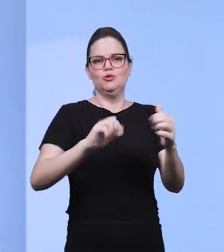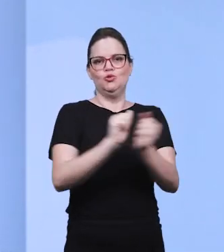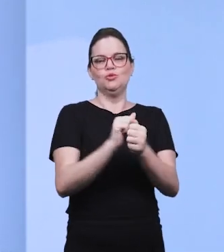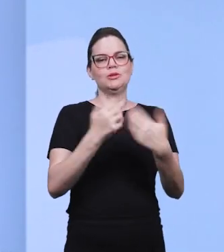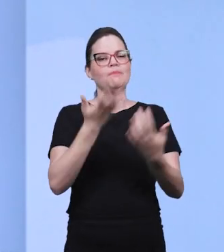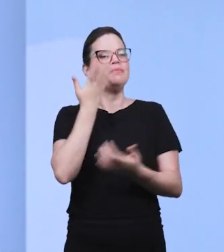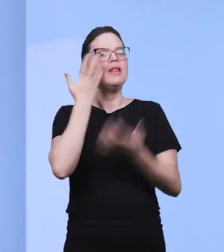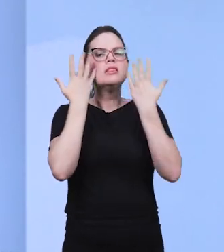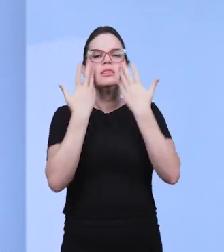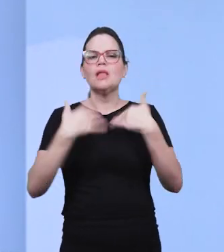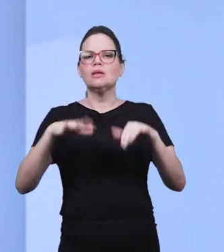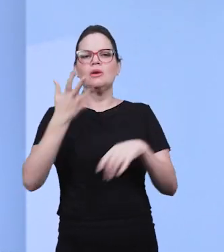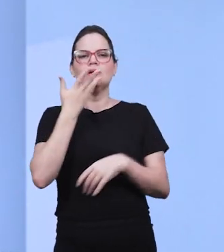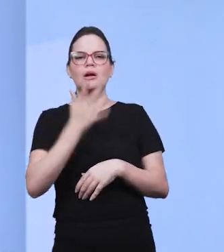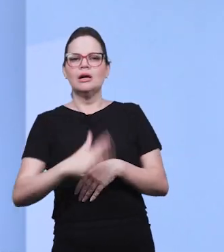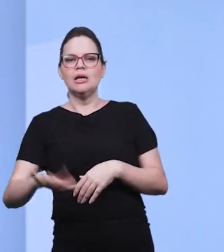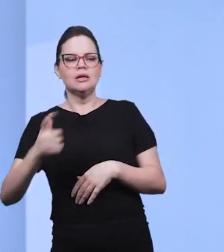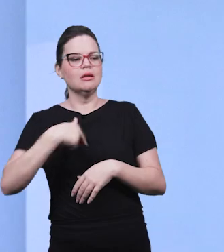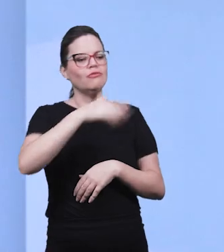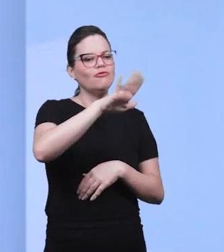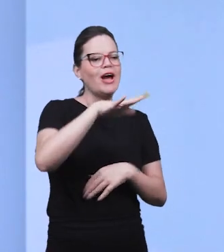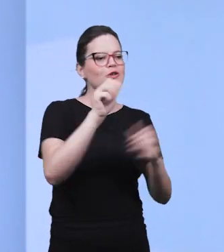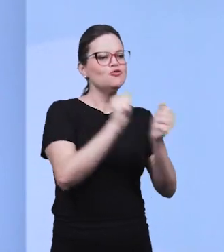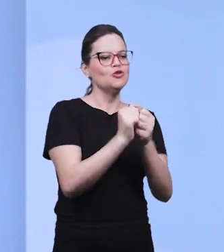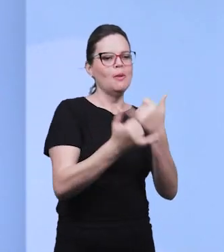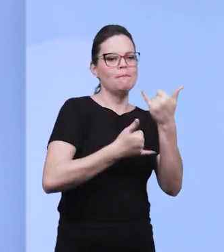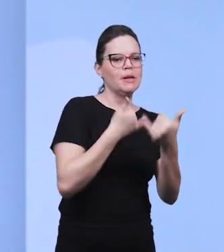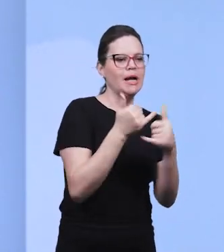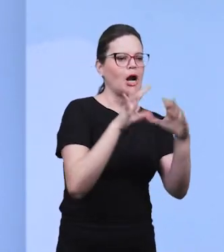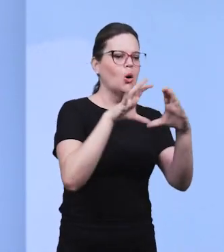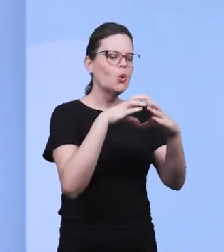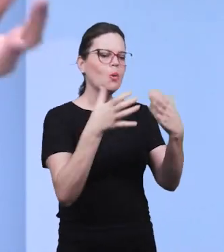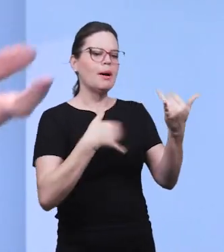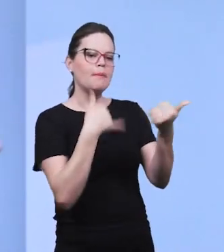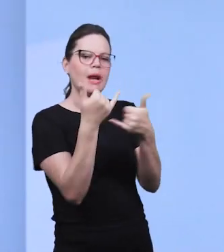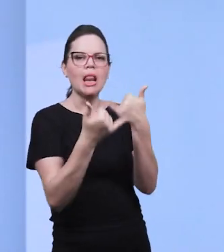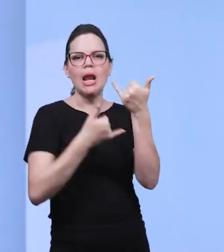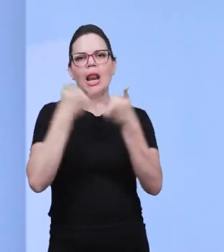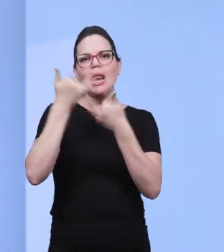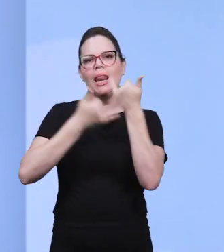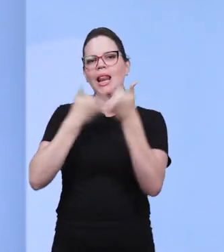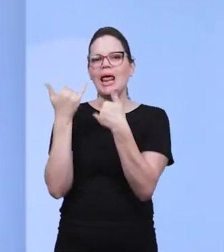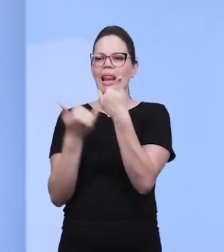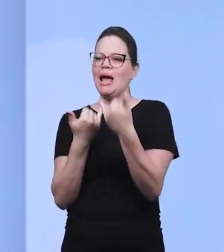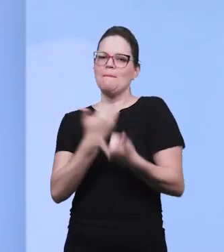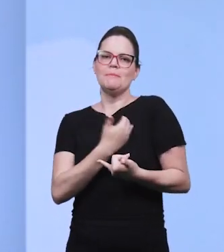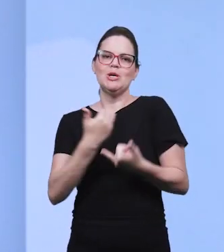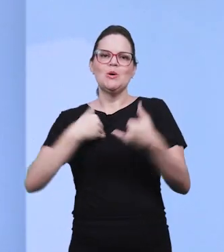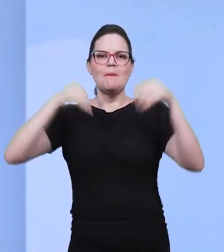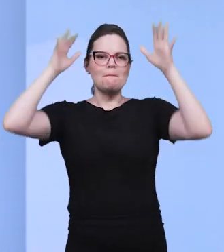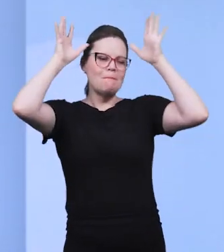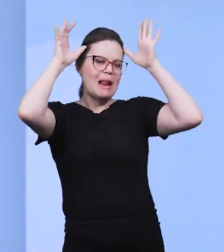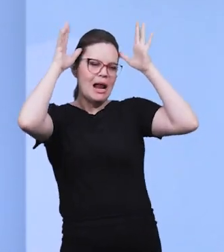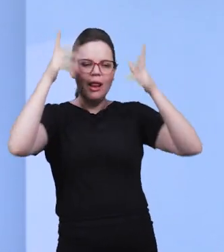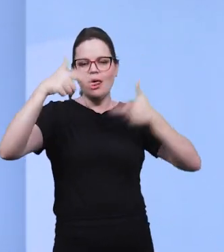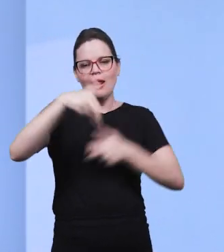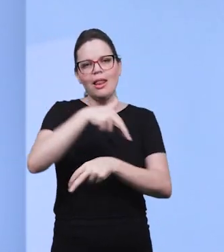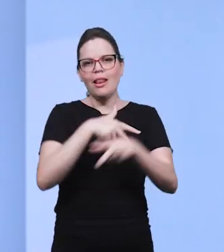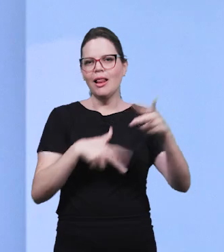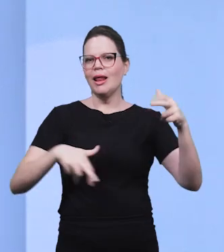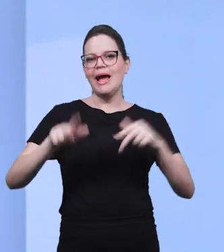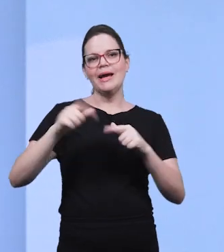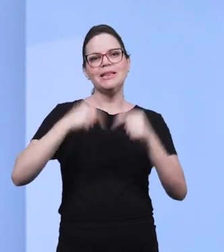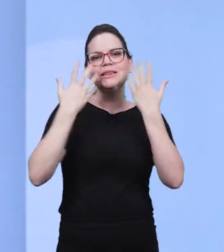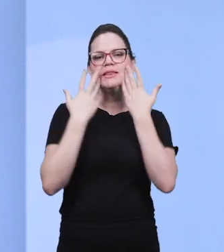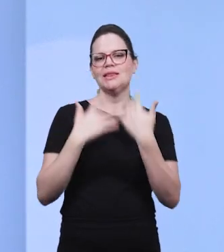outras crianças. Se tem um grupinho, elas querem fazer parte, elas formam seus grupos de amigos. Então, as crianças, de uma forma